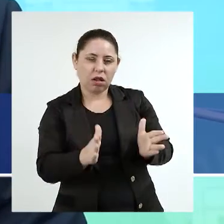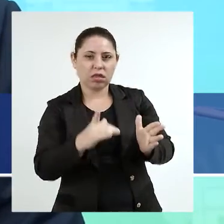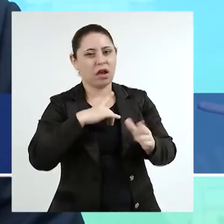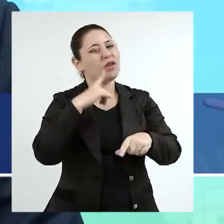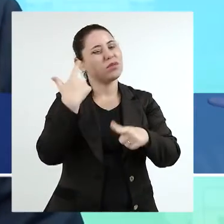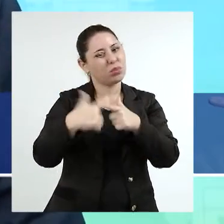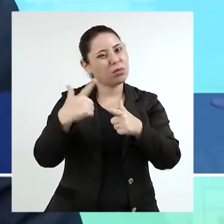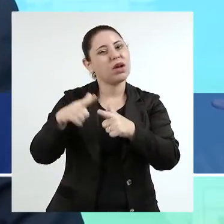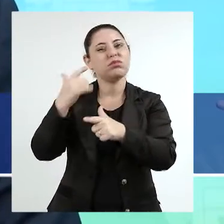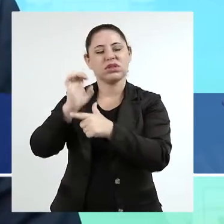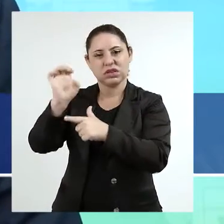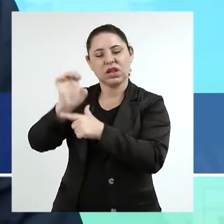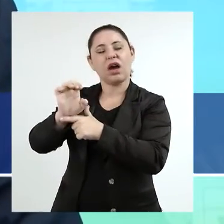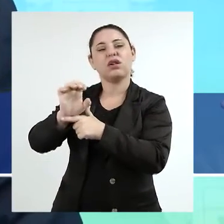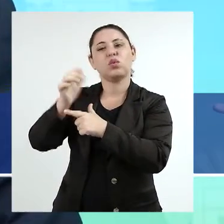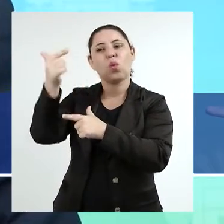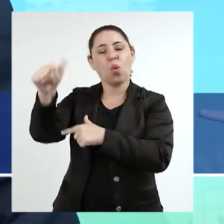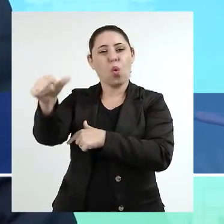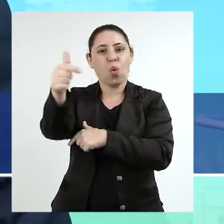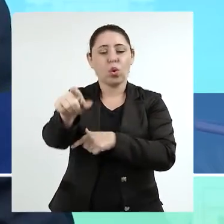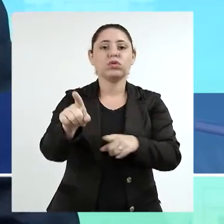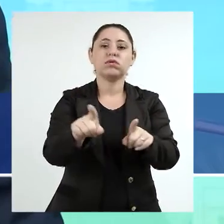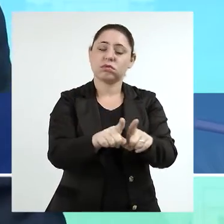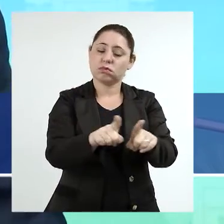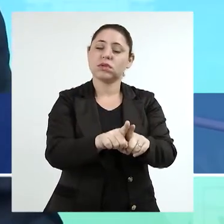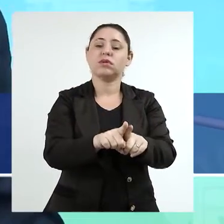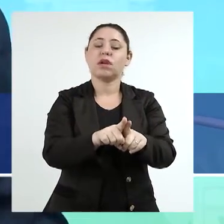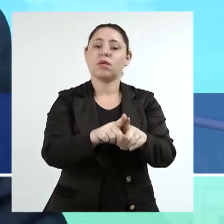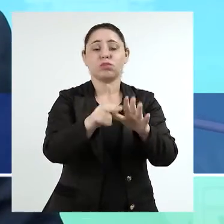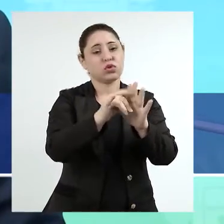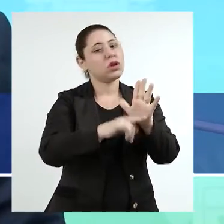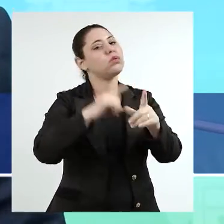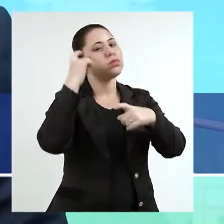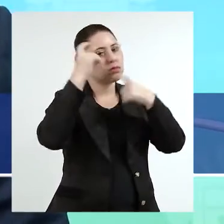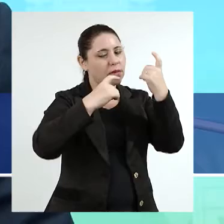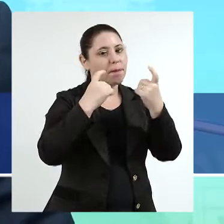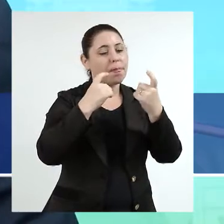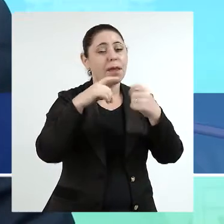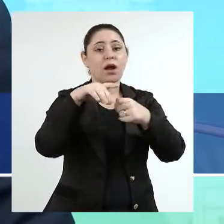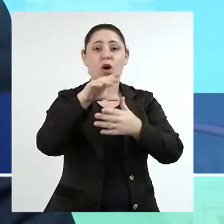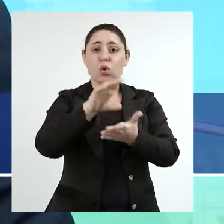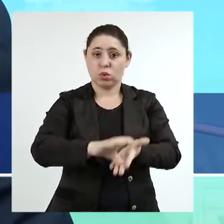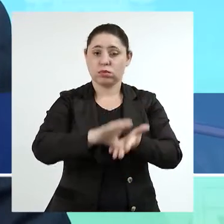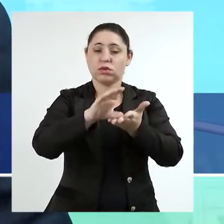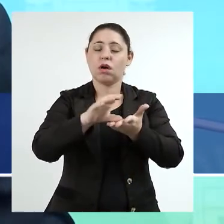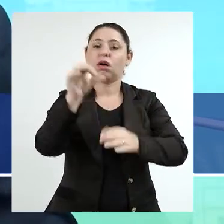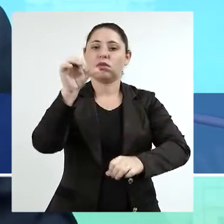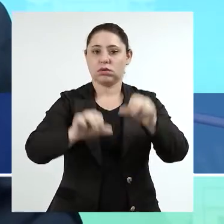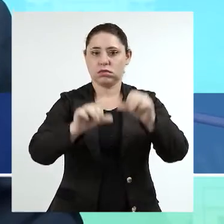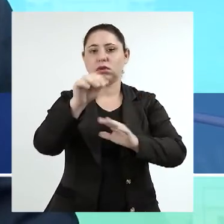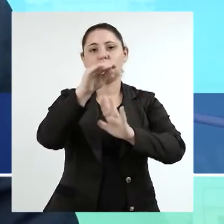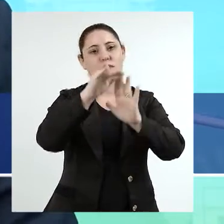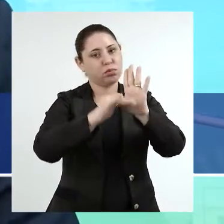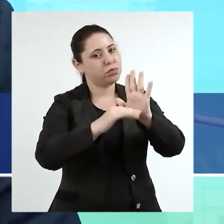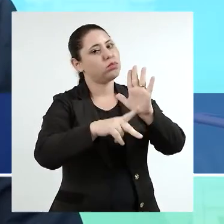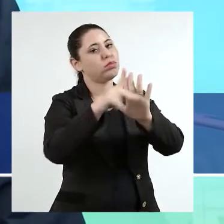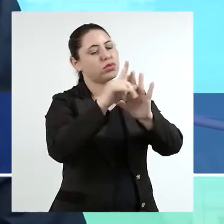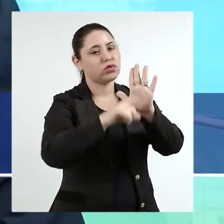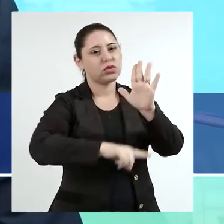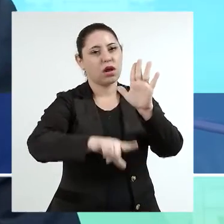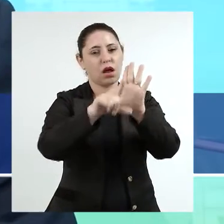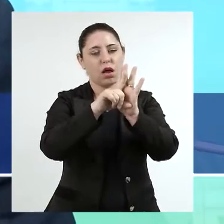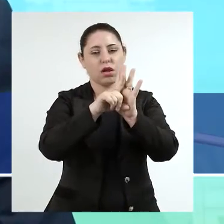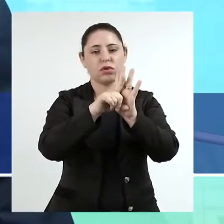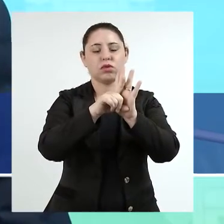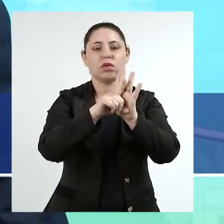como alguns estados já houve esse problema lá atrás. Então há essa preocupação desse projeto. E assim, a comissão